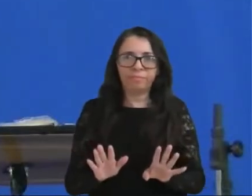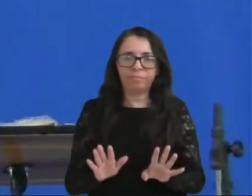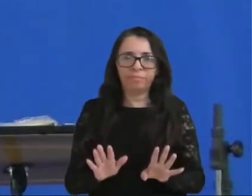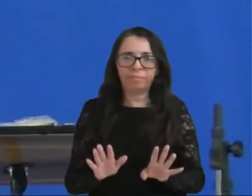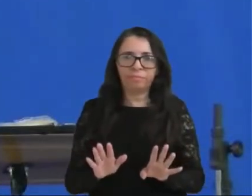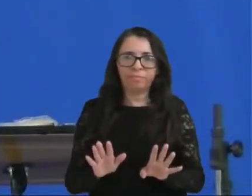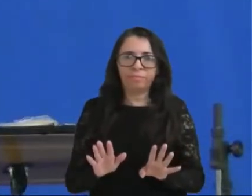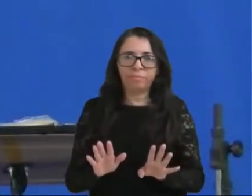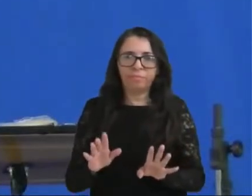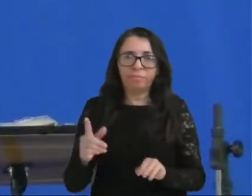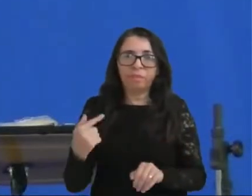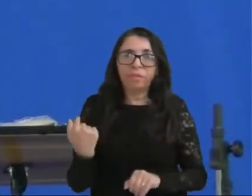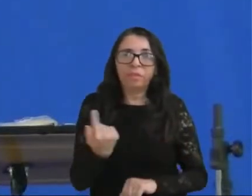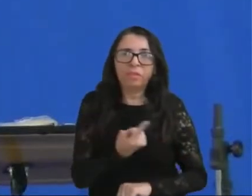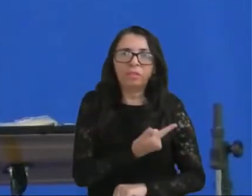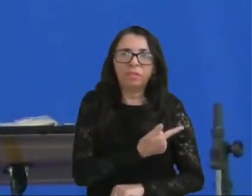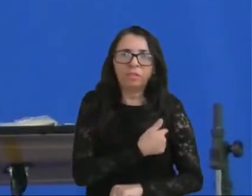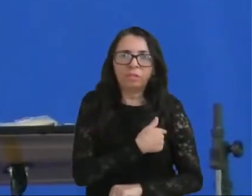O noivo